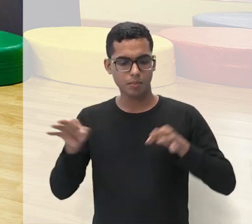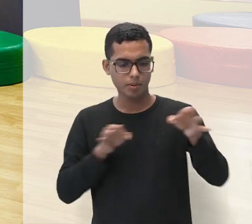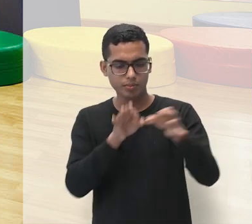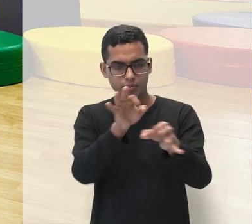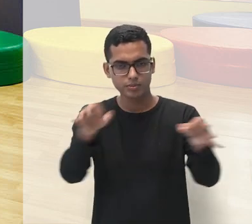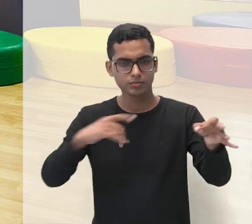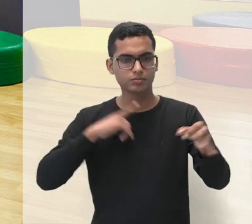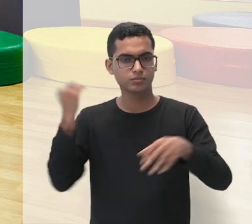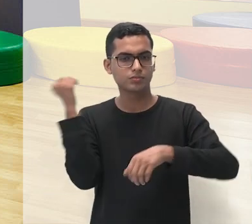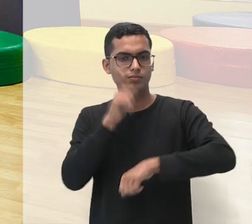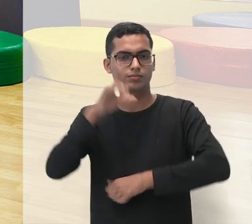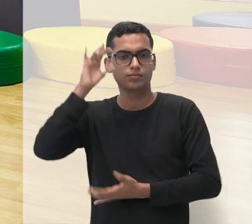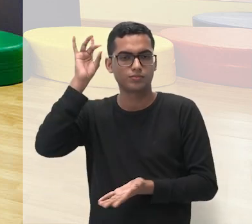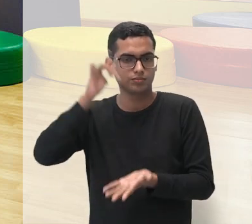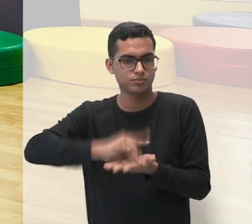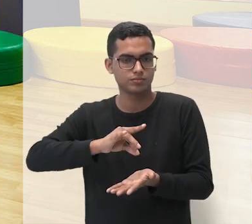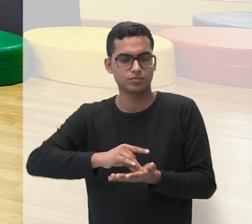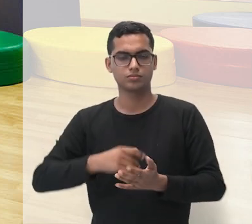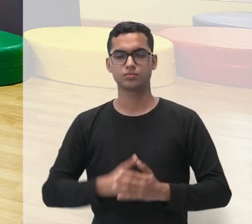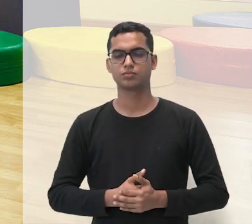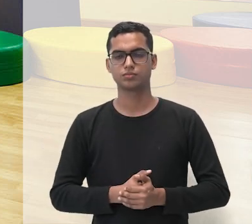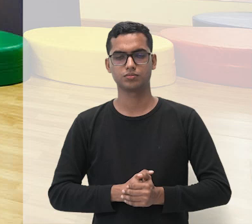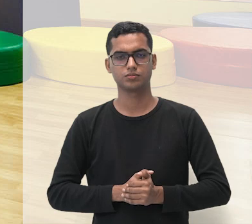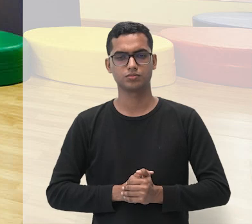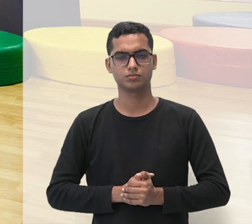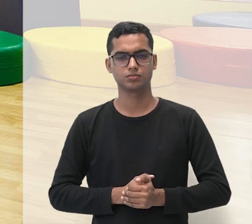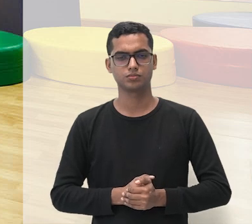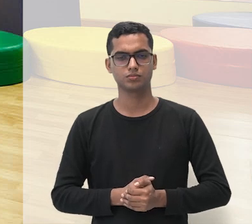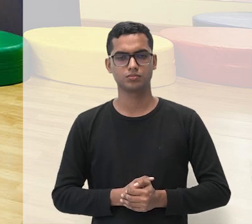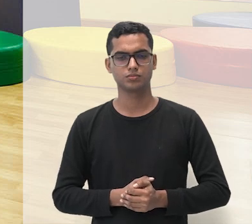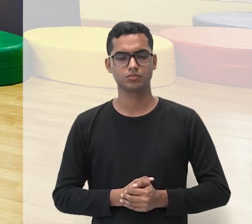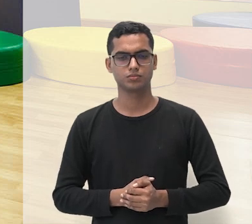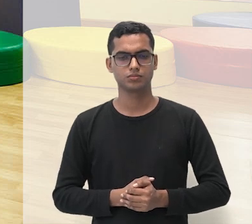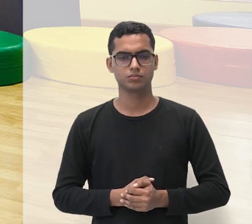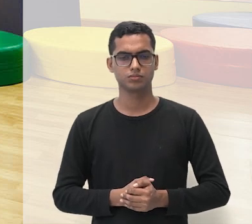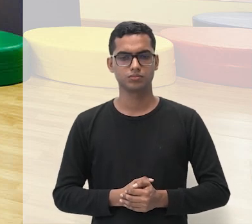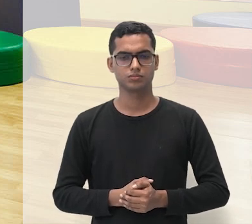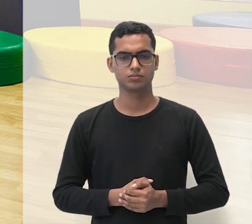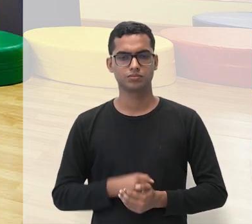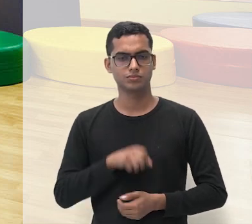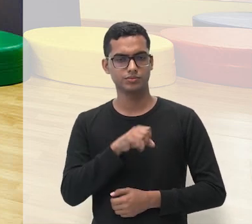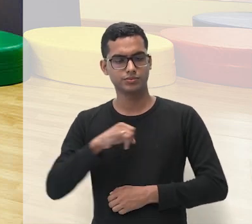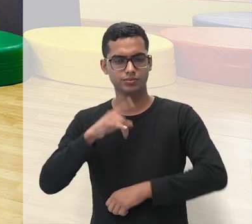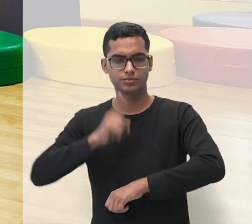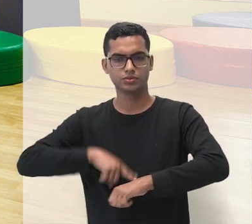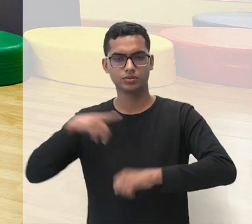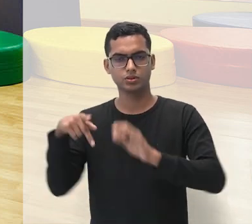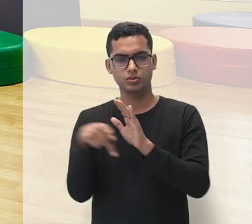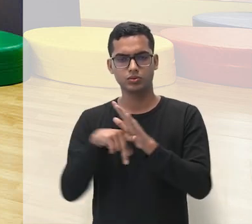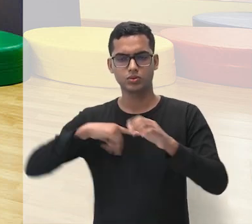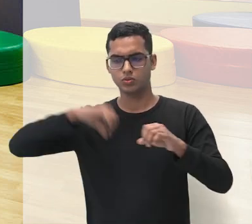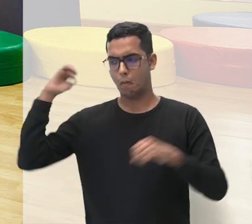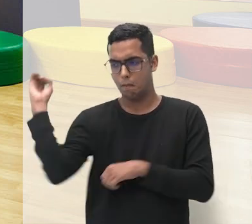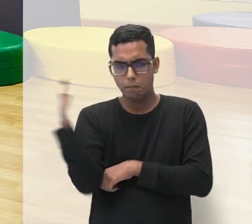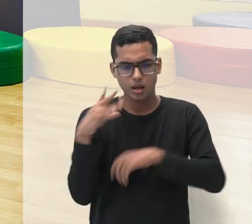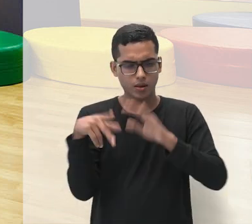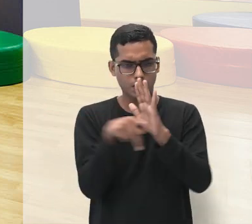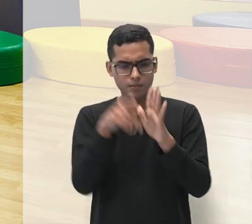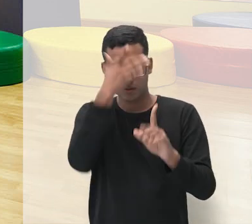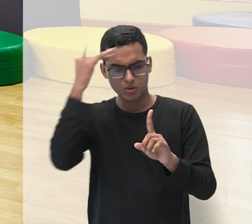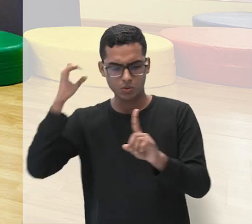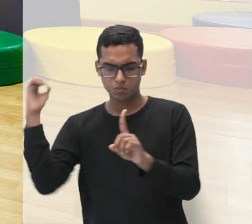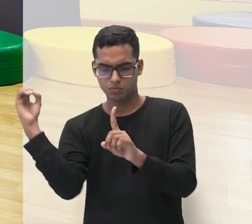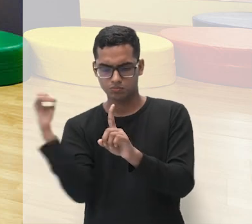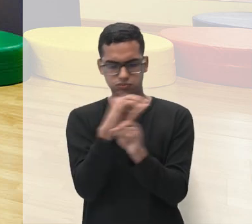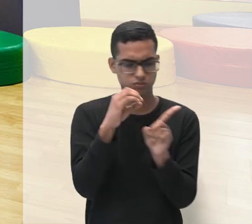no caso, se a equipe conseguir. E se eles forem pegando as boladas, eles vão saindo até que fique lá a pessoa que